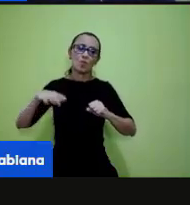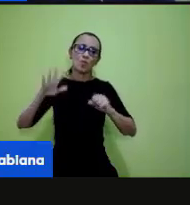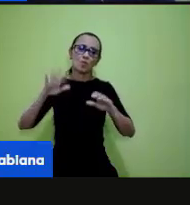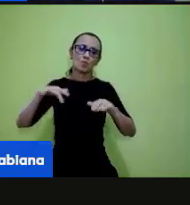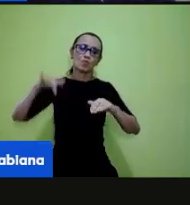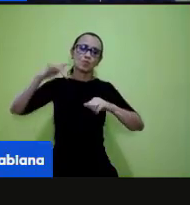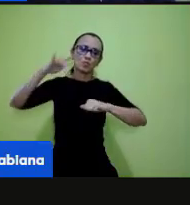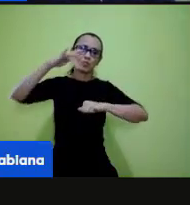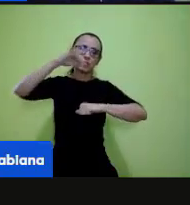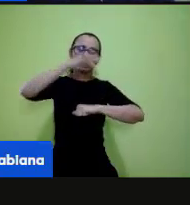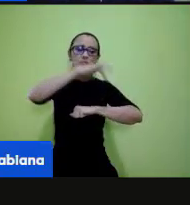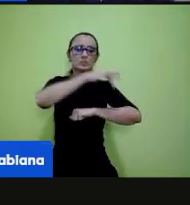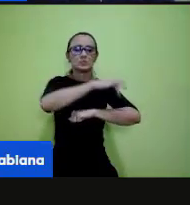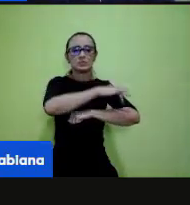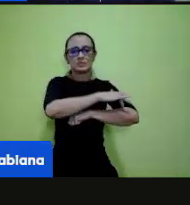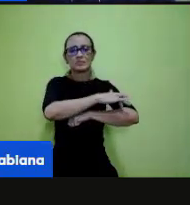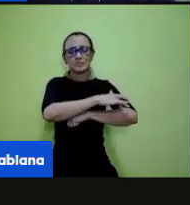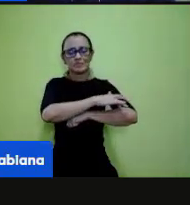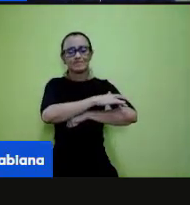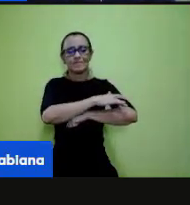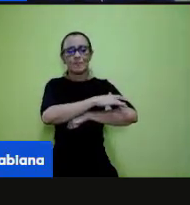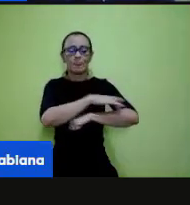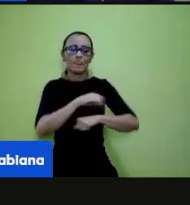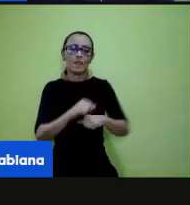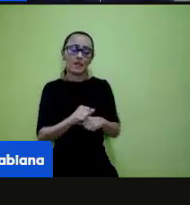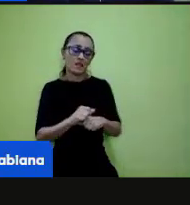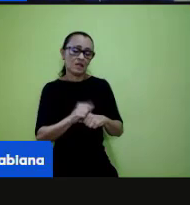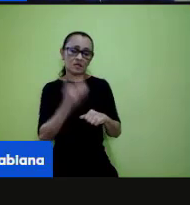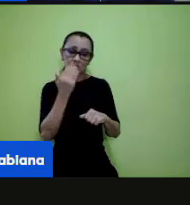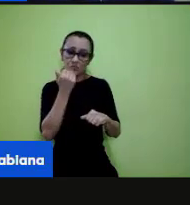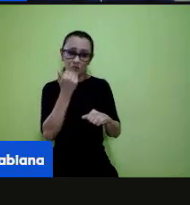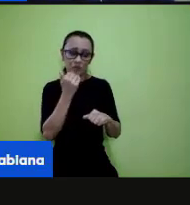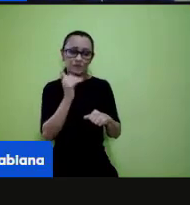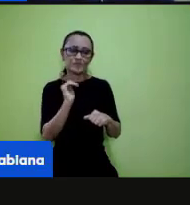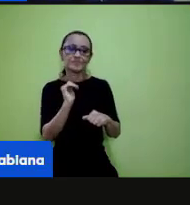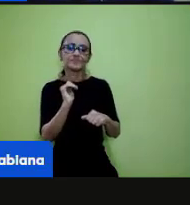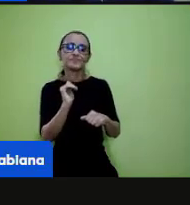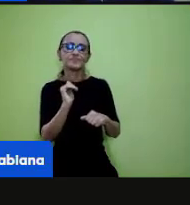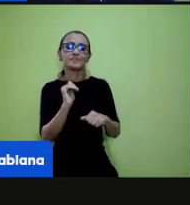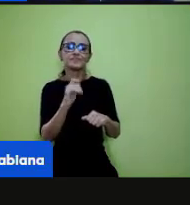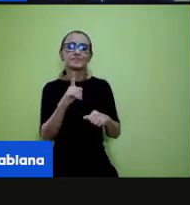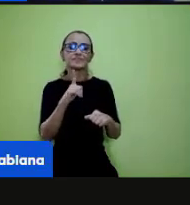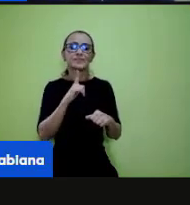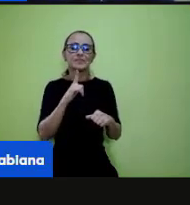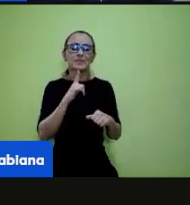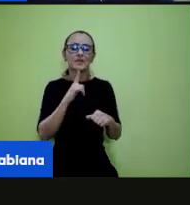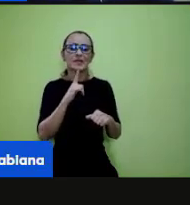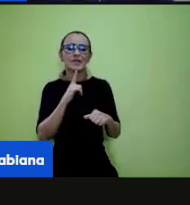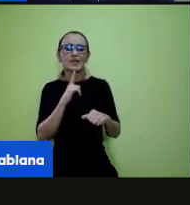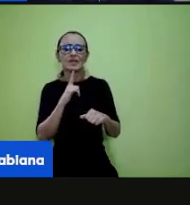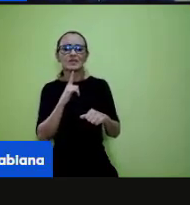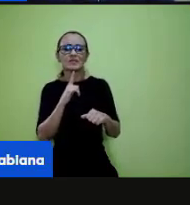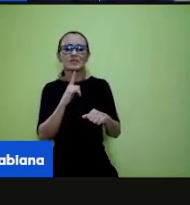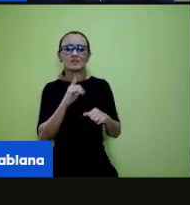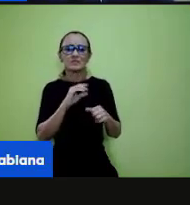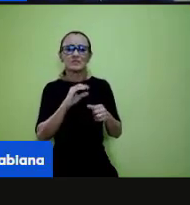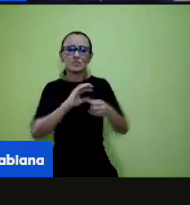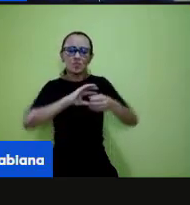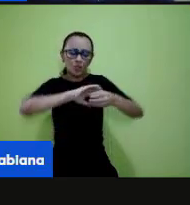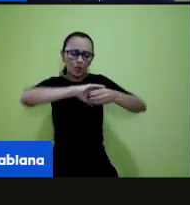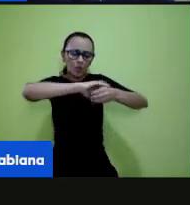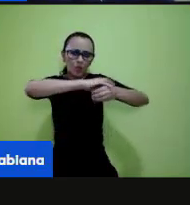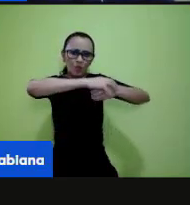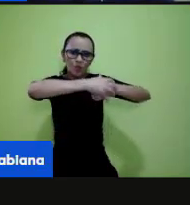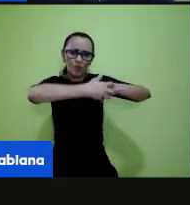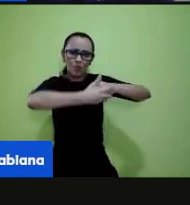é diferente da larva, elas não se alimentam mais, e ela tem um exúvio, uma casca, um casulo que a protege. Então,